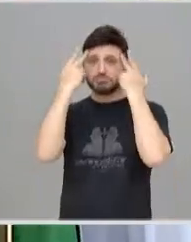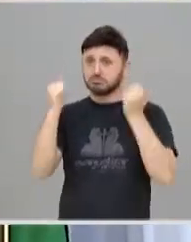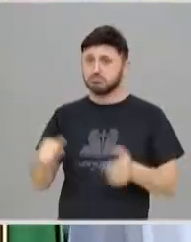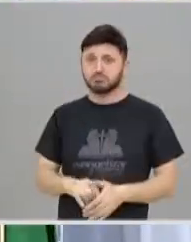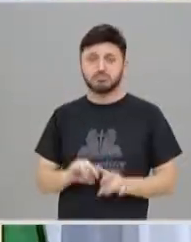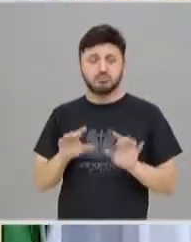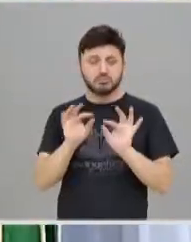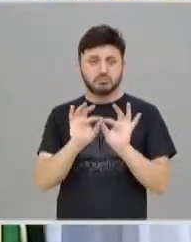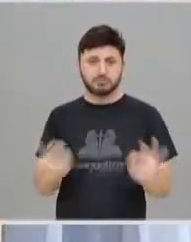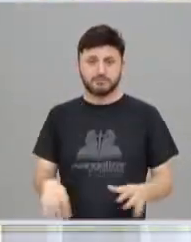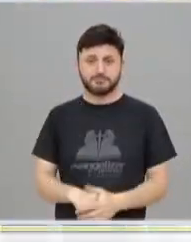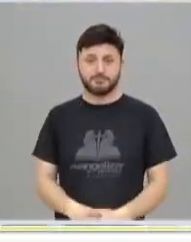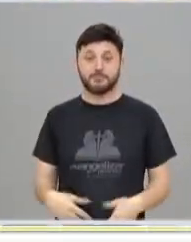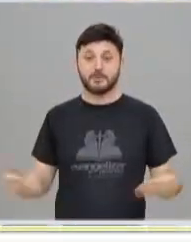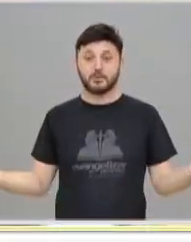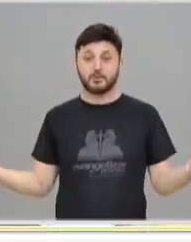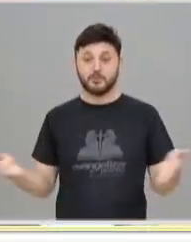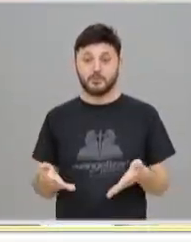Hoje,